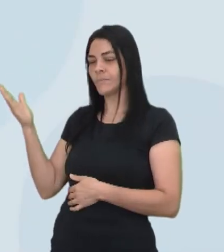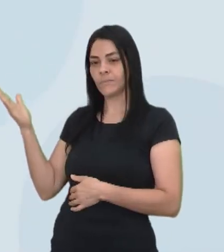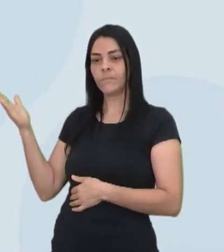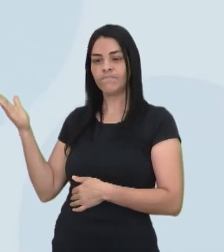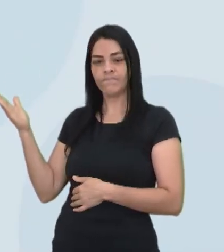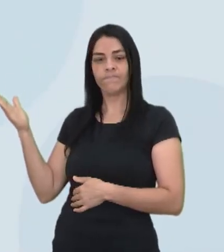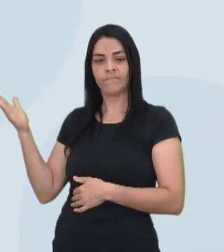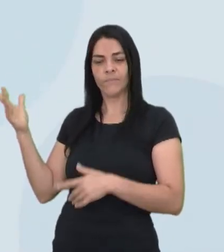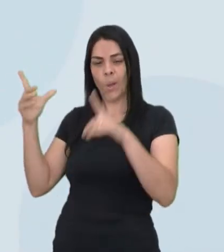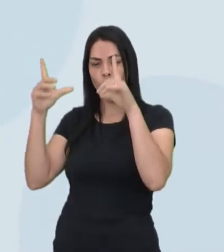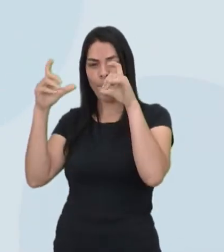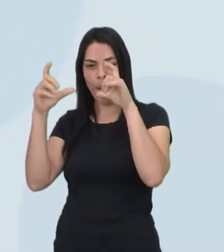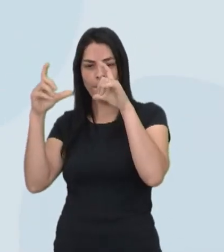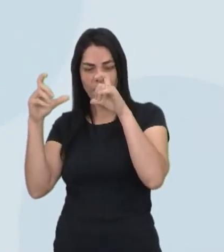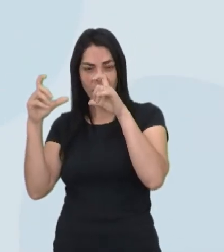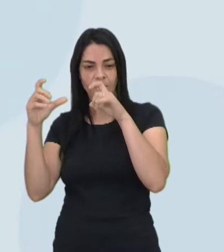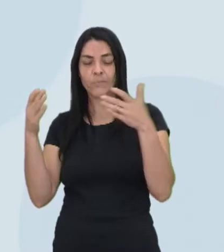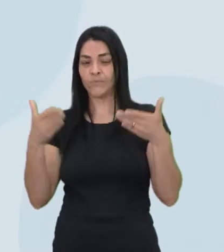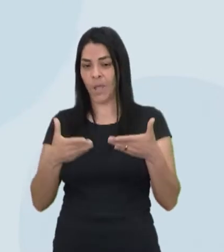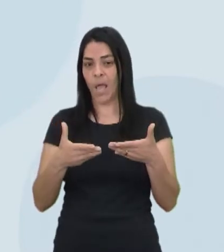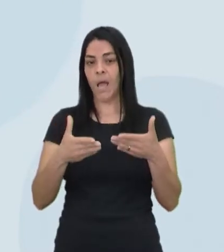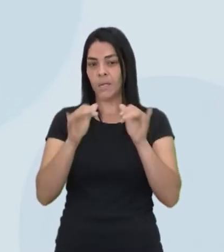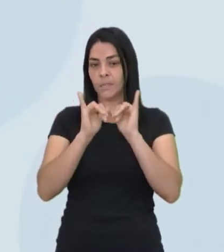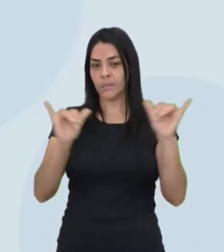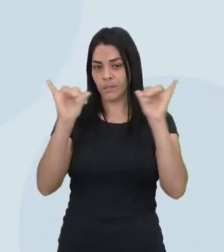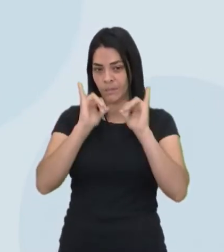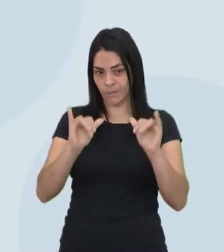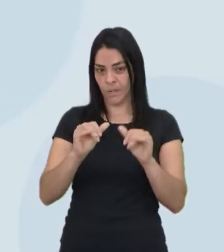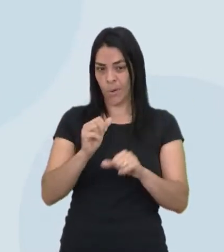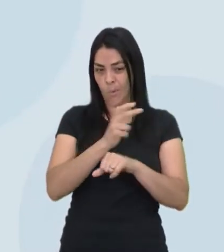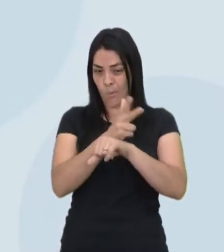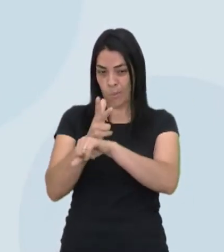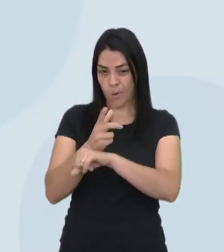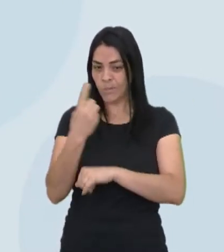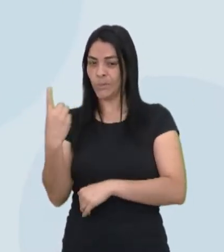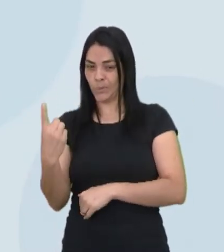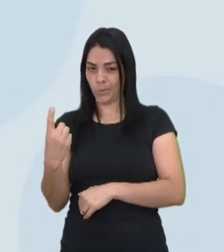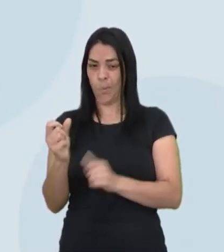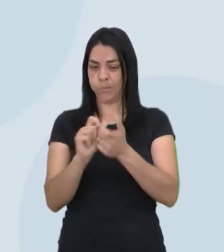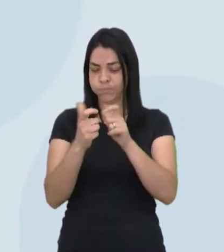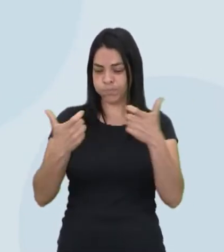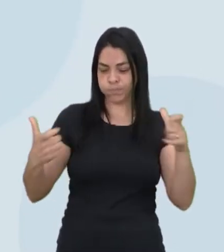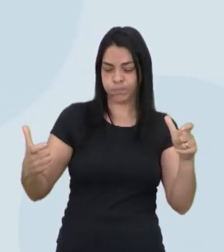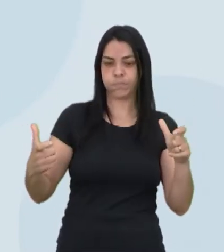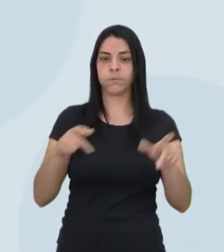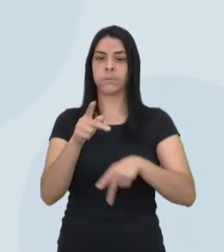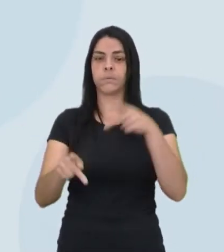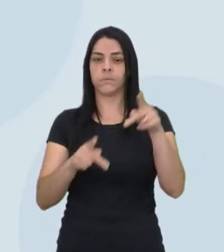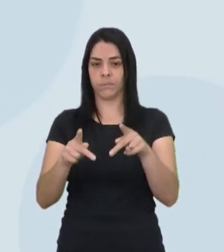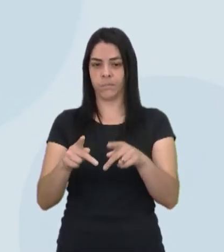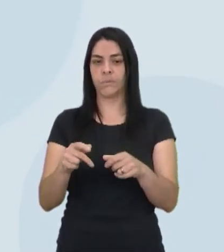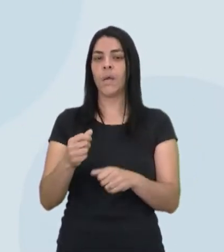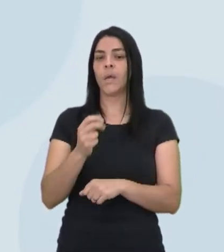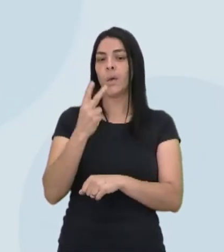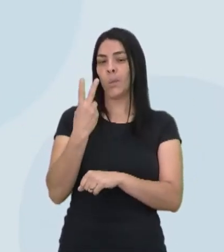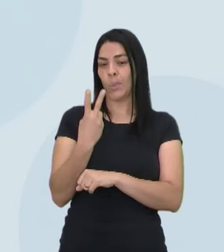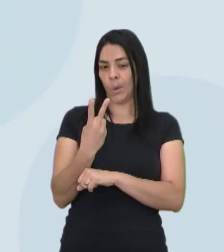vocês printarem. Então, como eu já disse, vídeo 1 falando aí do aumento da população, vídeo 2 falando